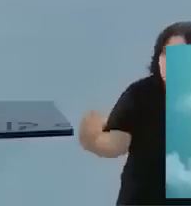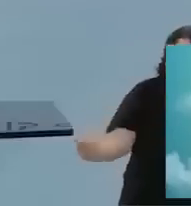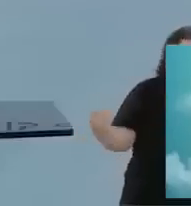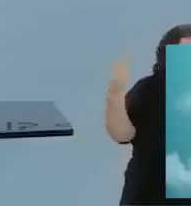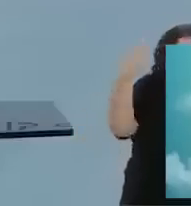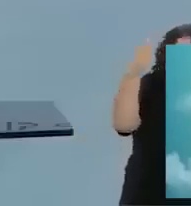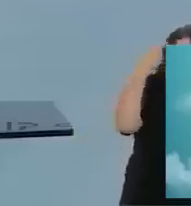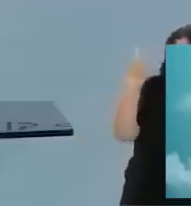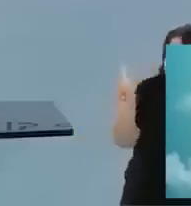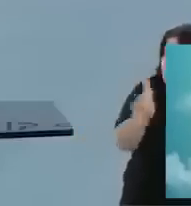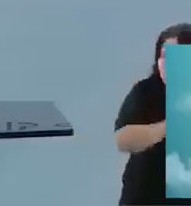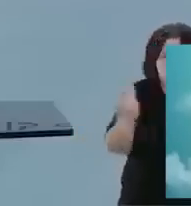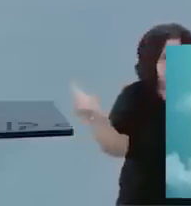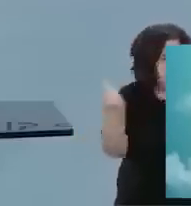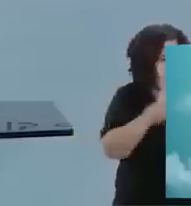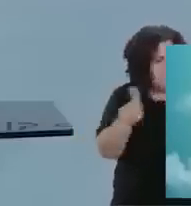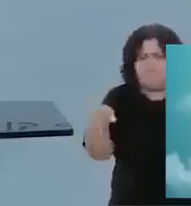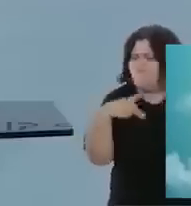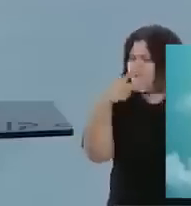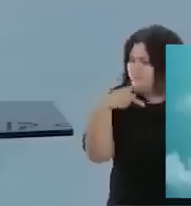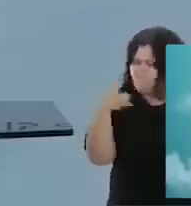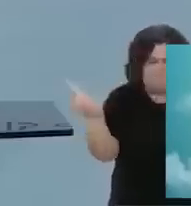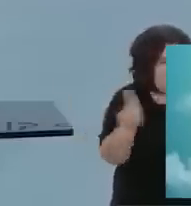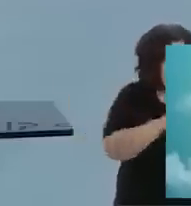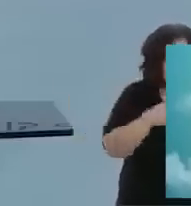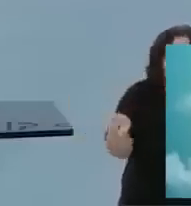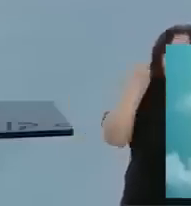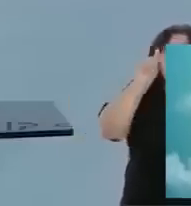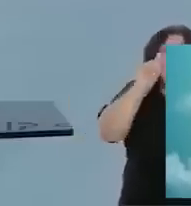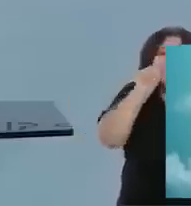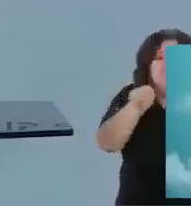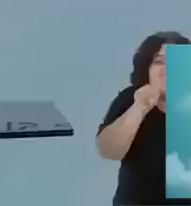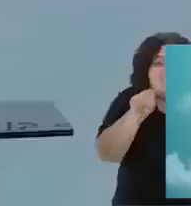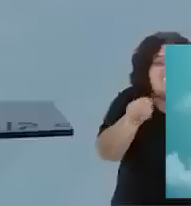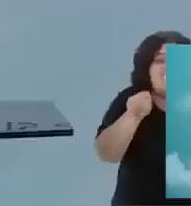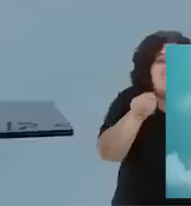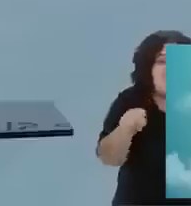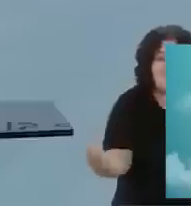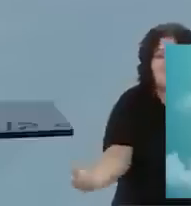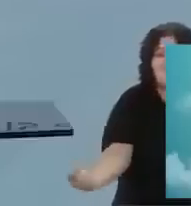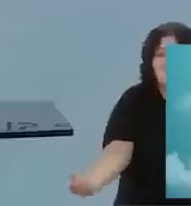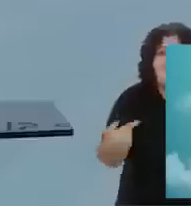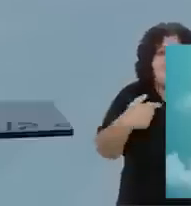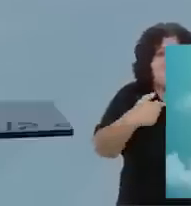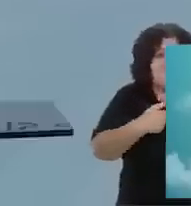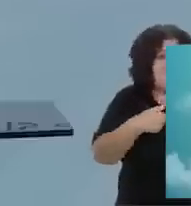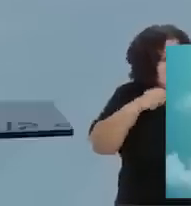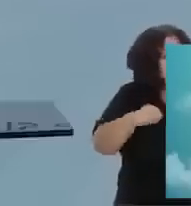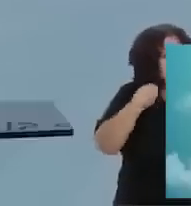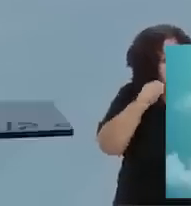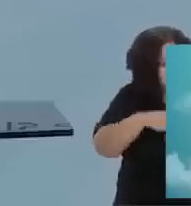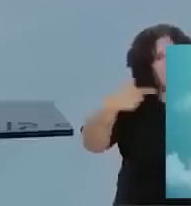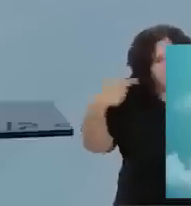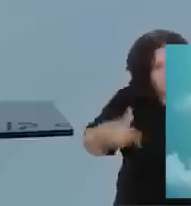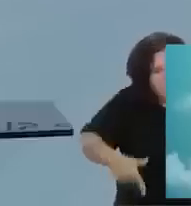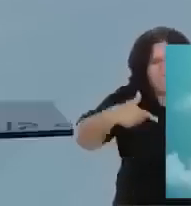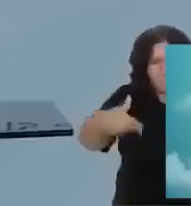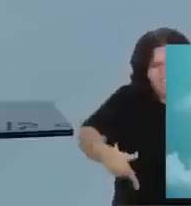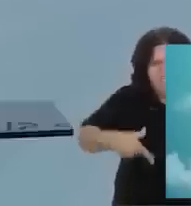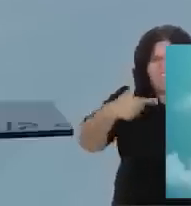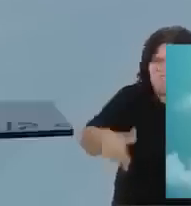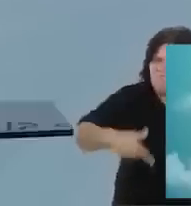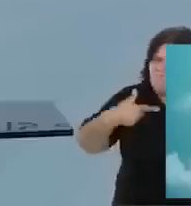pensa, você não é o que você fala, você é o que você faz. Então, este amor é um amor